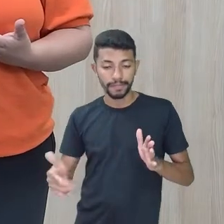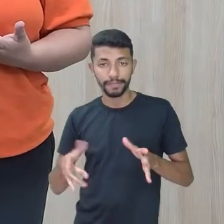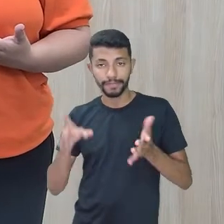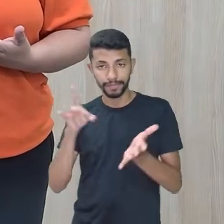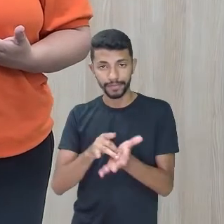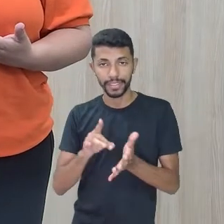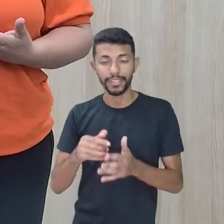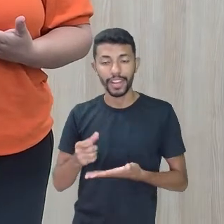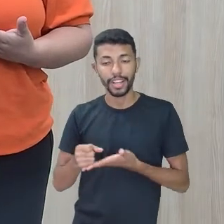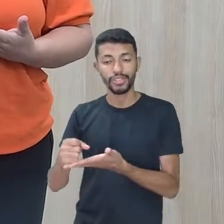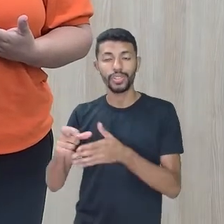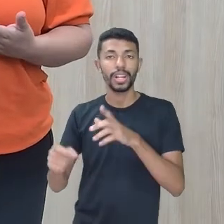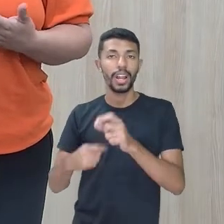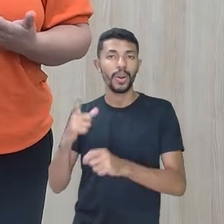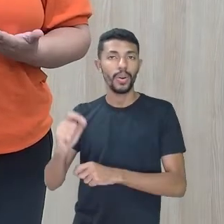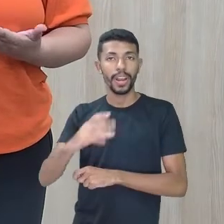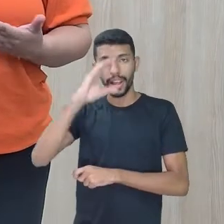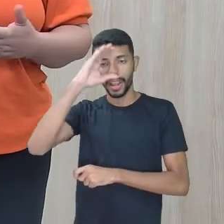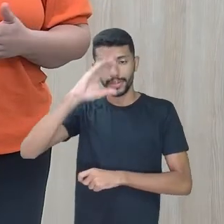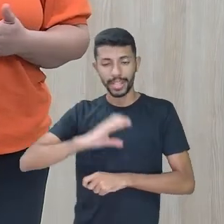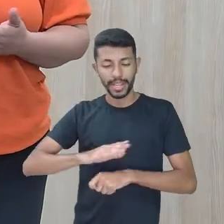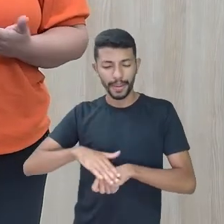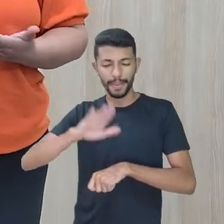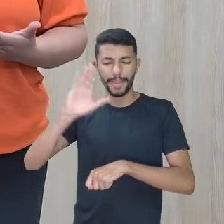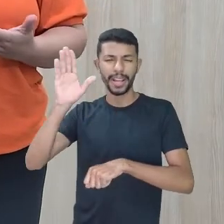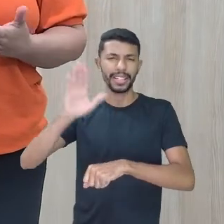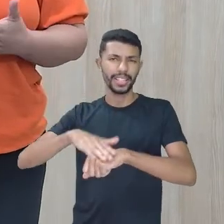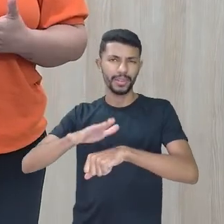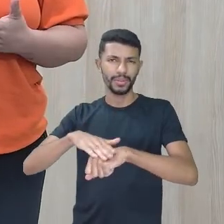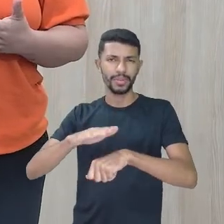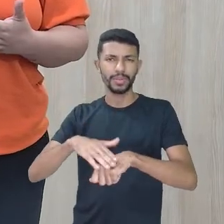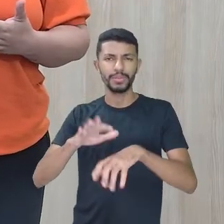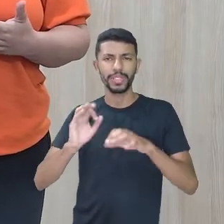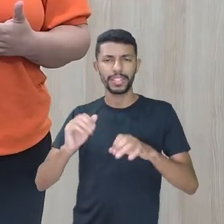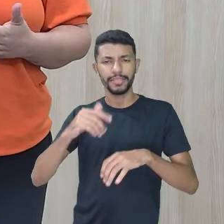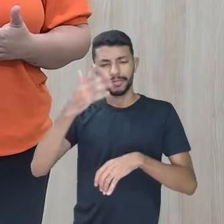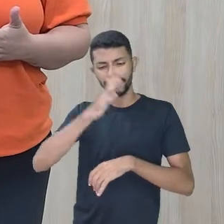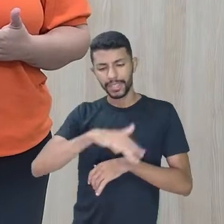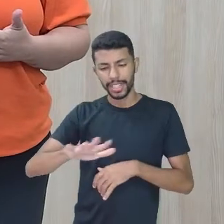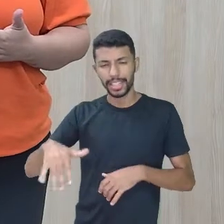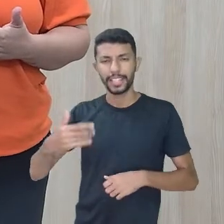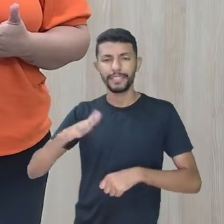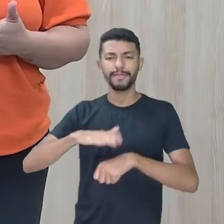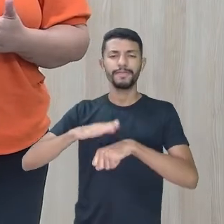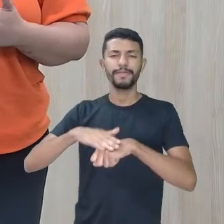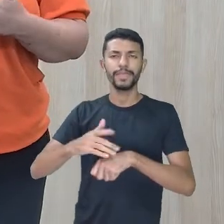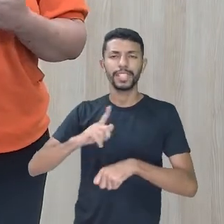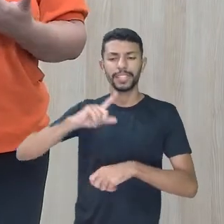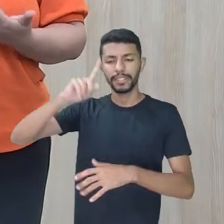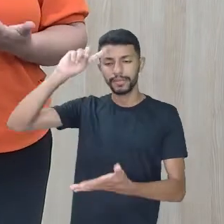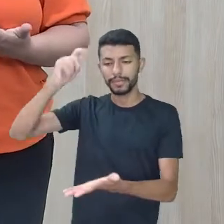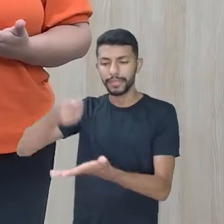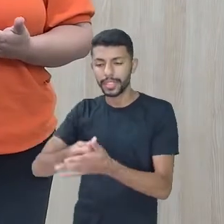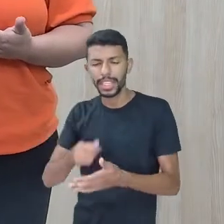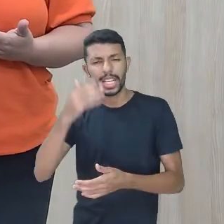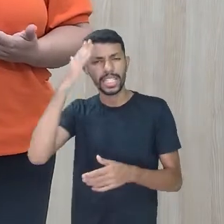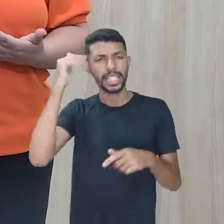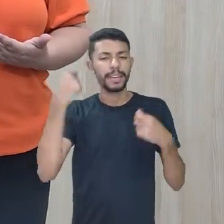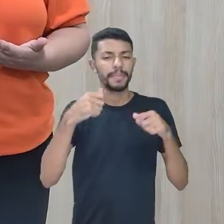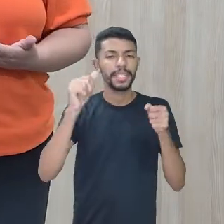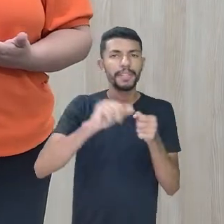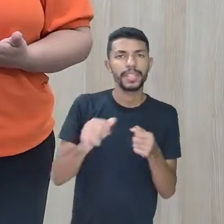tornar um cidadão mais autônomo, uma criança autônoma, com decisões, sabendo o que ela tem que fazer,